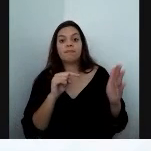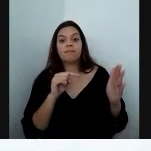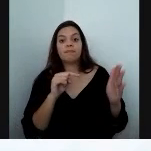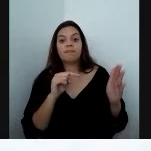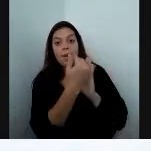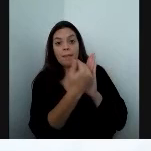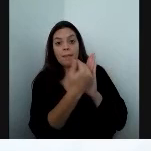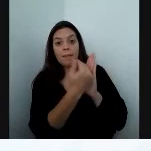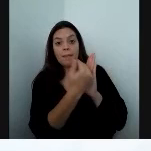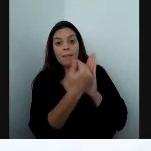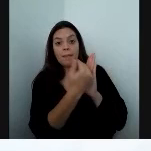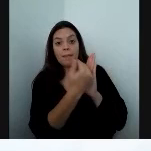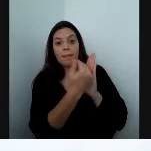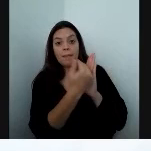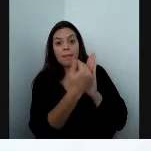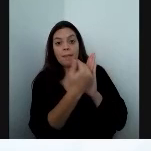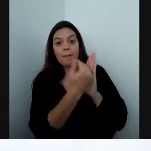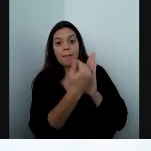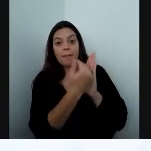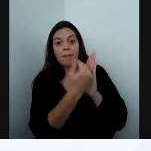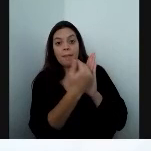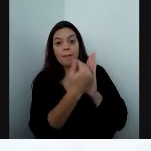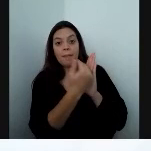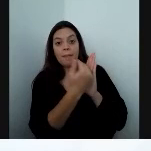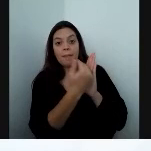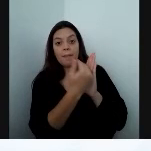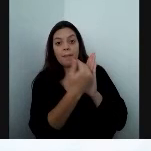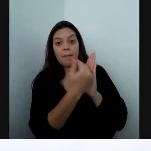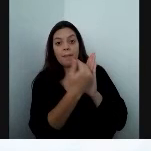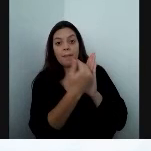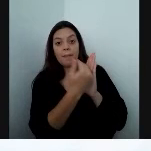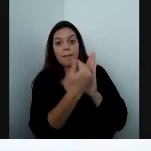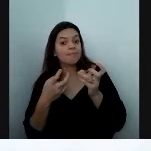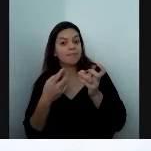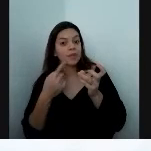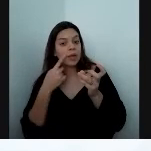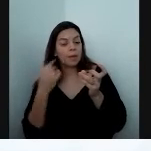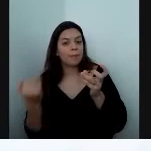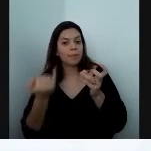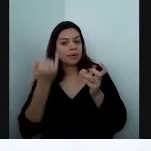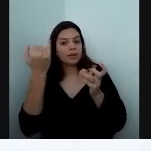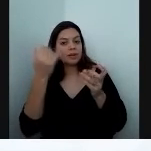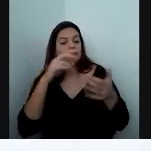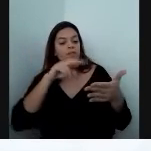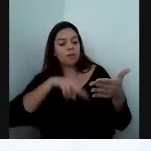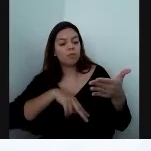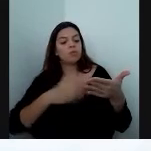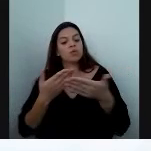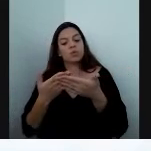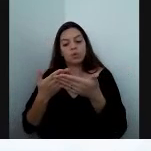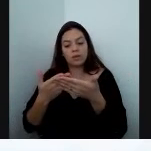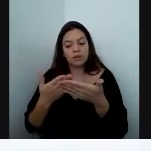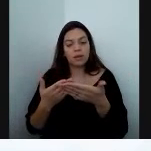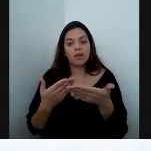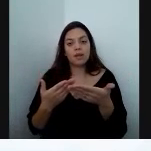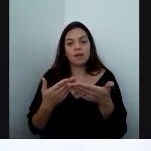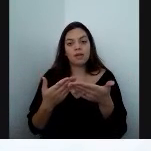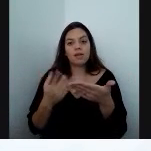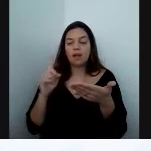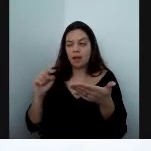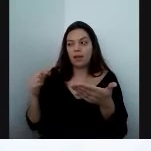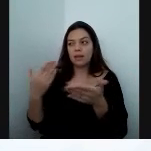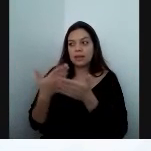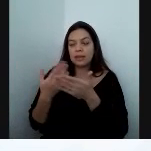vamos começar a ver. Então, é importante que vocês façam esse estudo, que é a função, né, do Diese, e colocam uma lupa lá